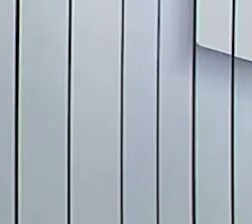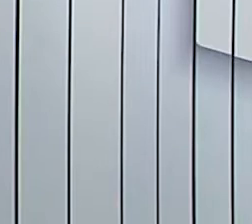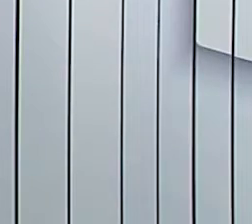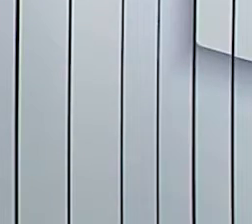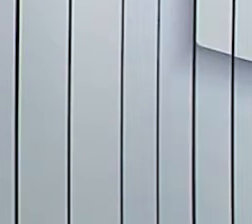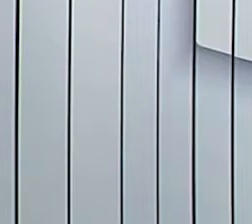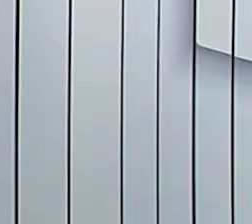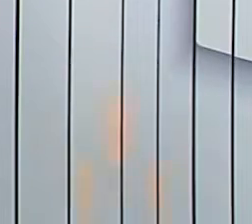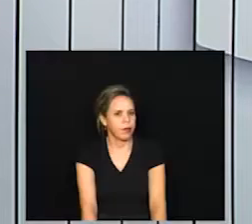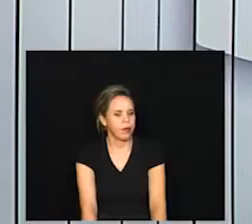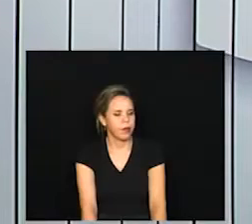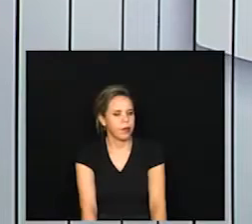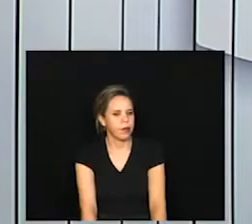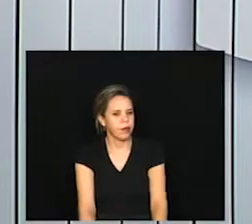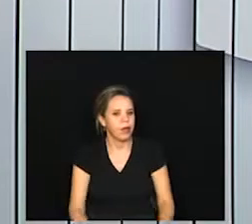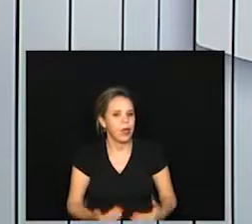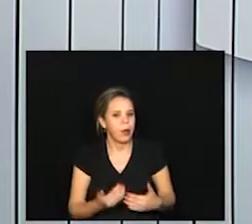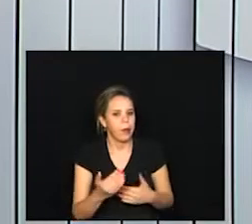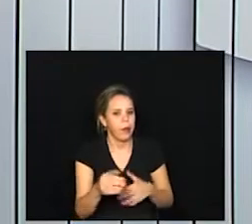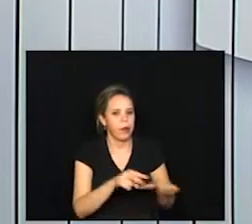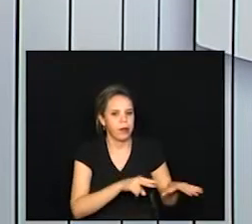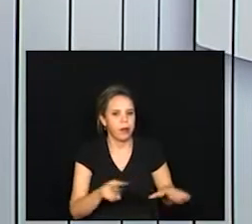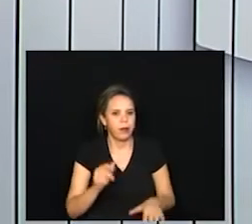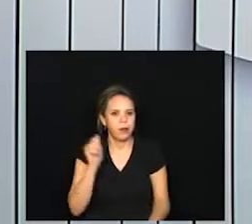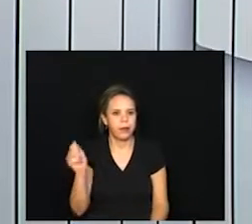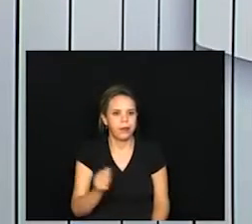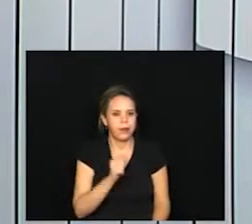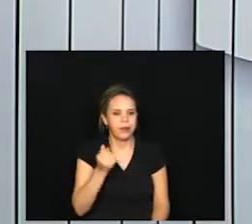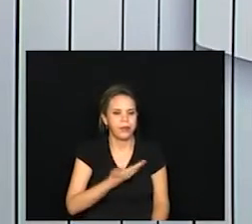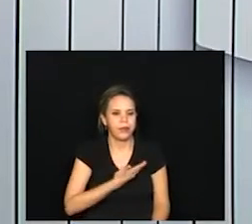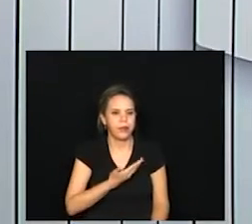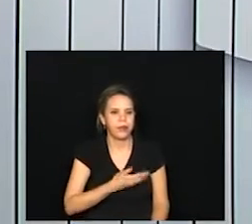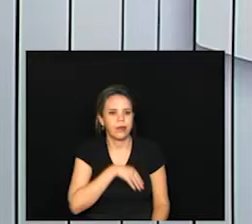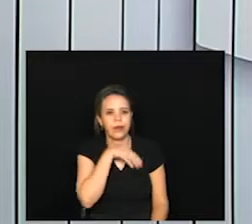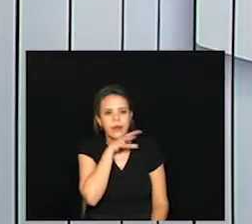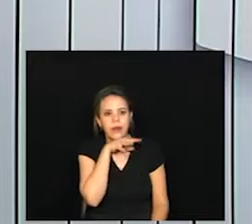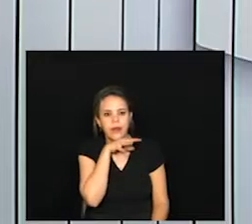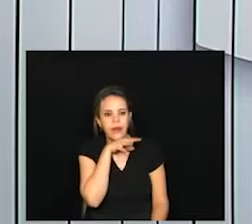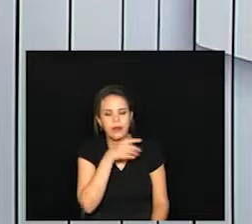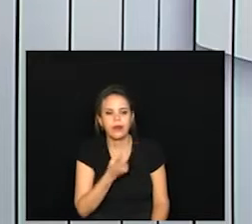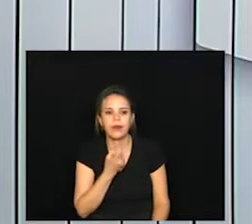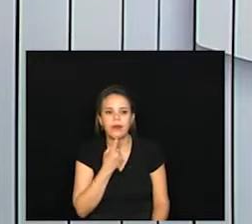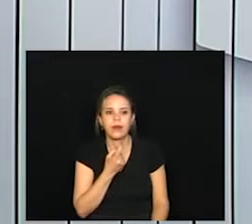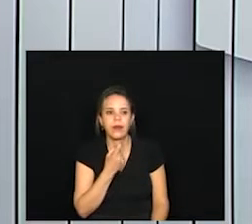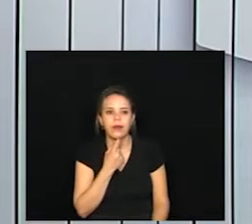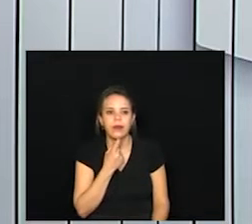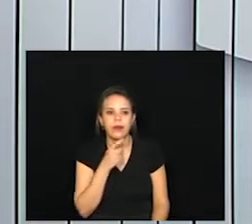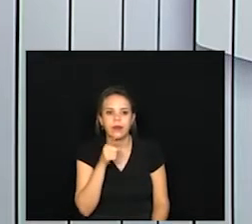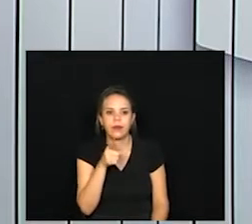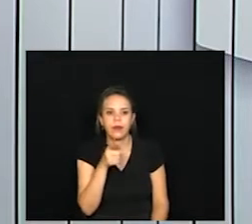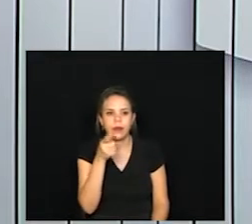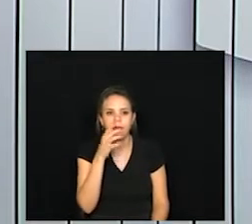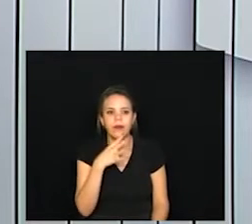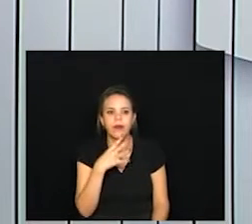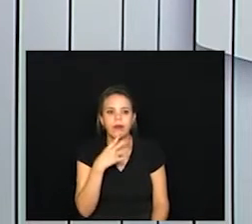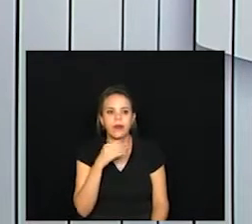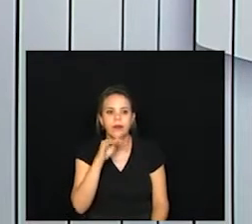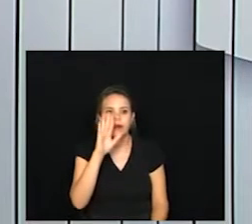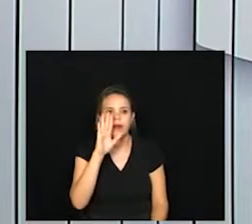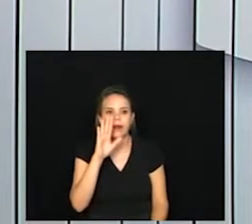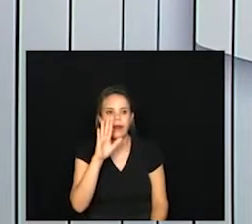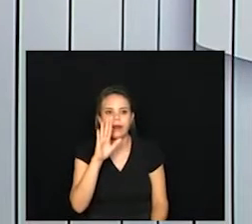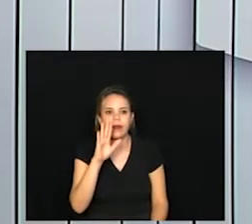Na semana que vem tem mais Associação Amigos dos Animais de Campinas e você vai conhecer mais